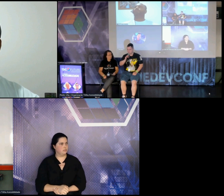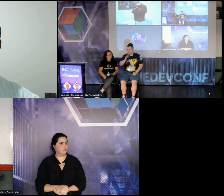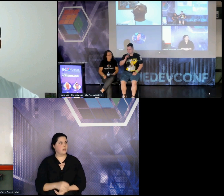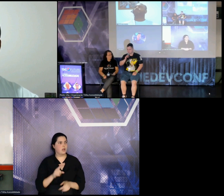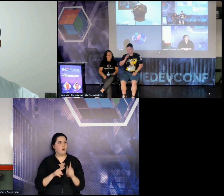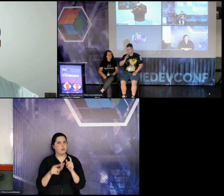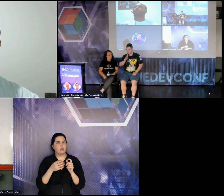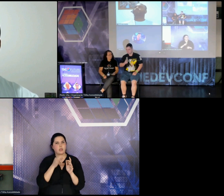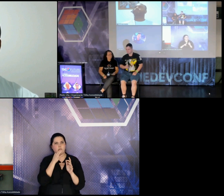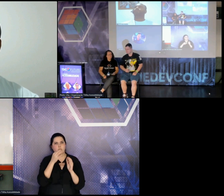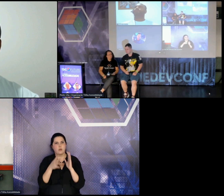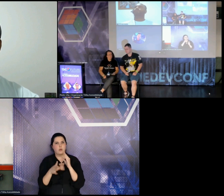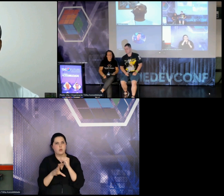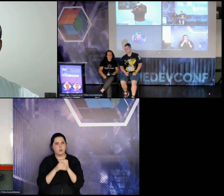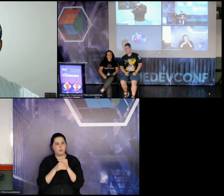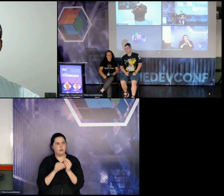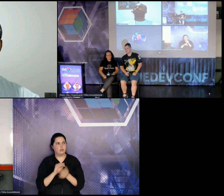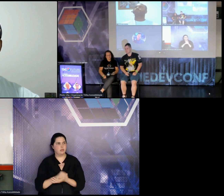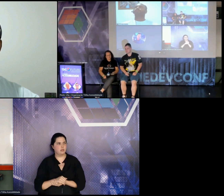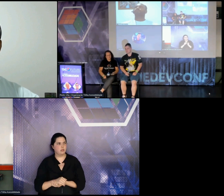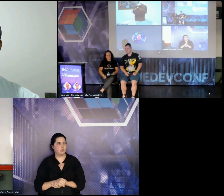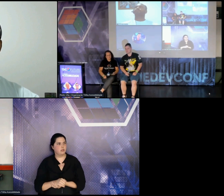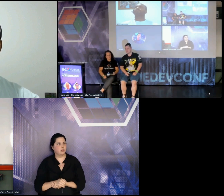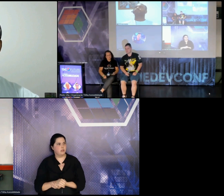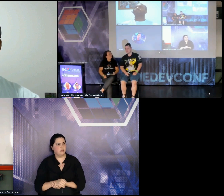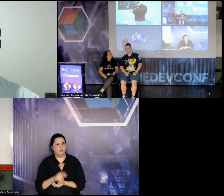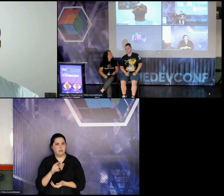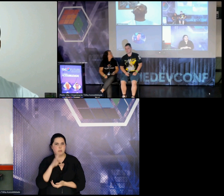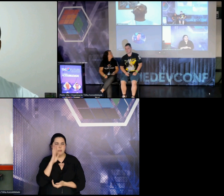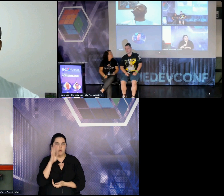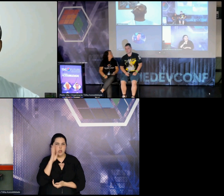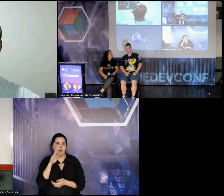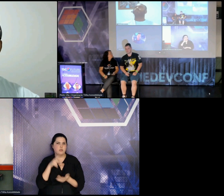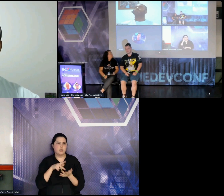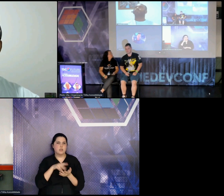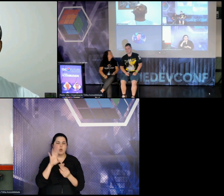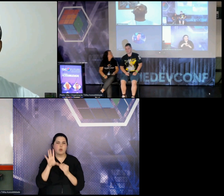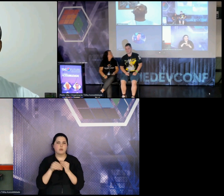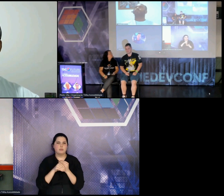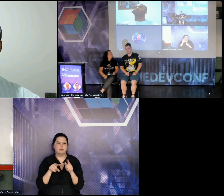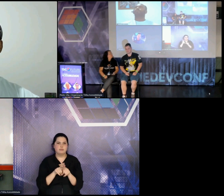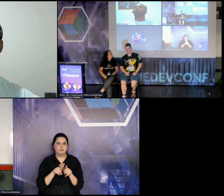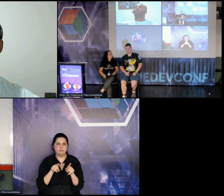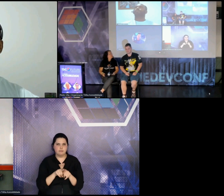Alguém quer complementar? Não, bem legal mesmo, assim, só complementando, assim,